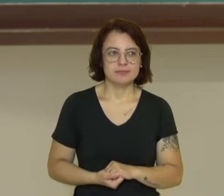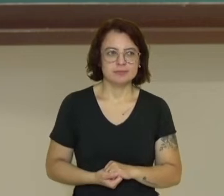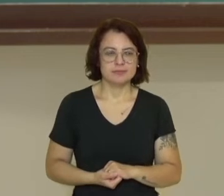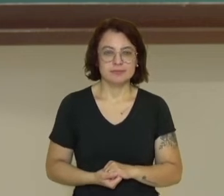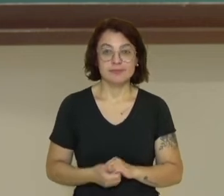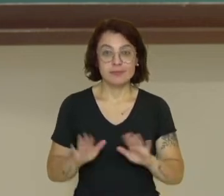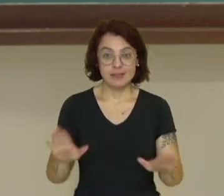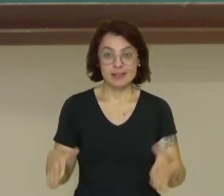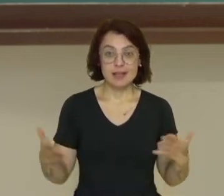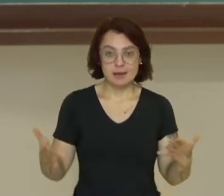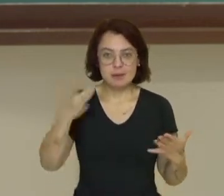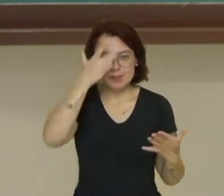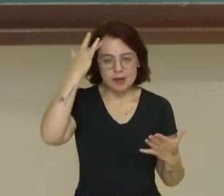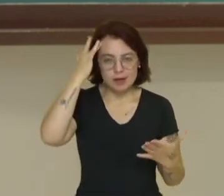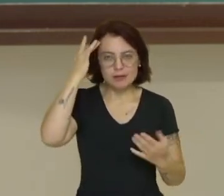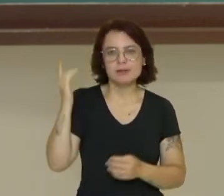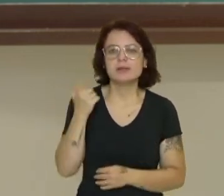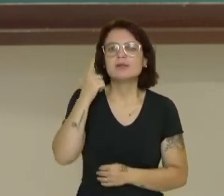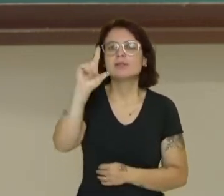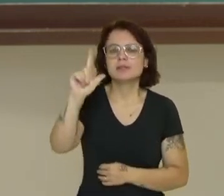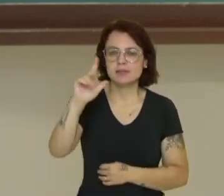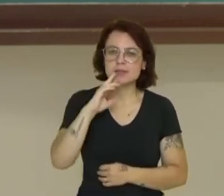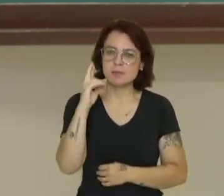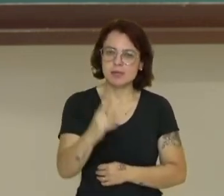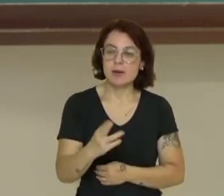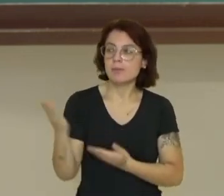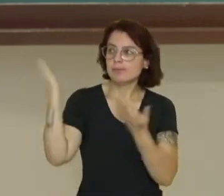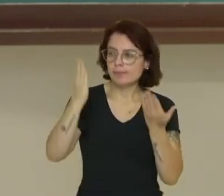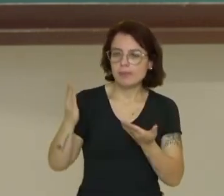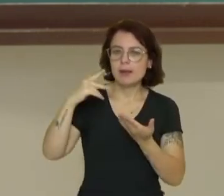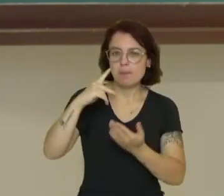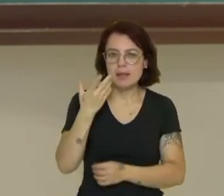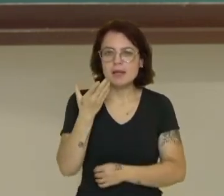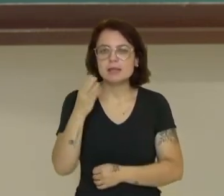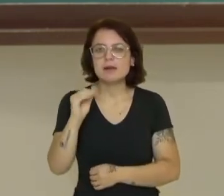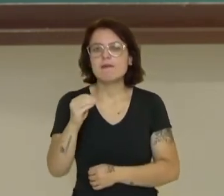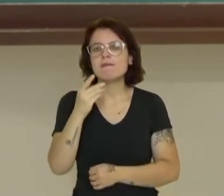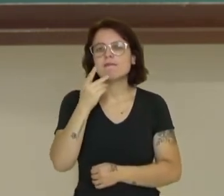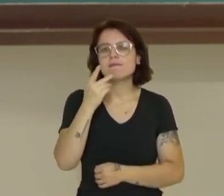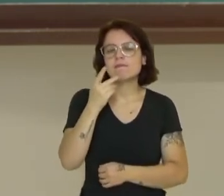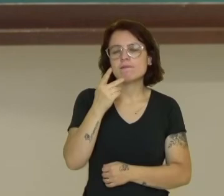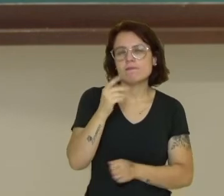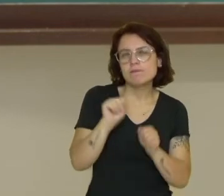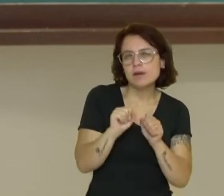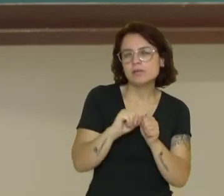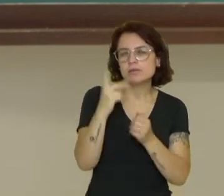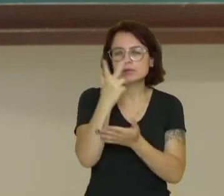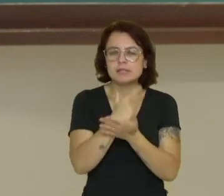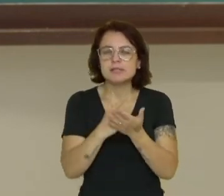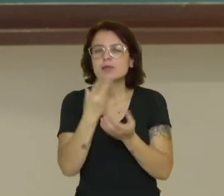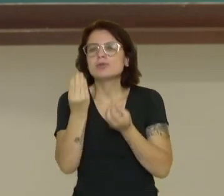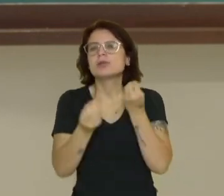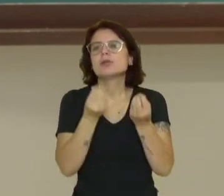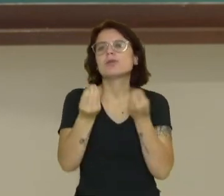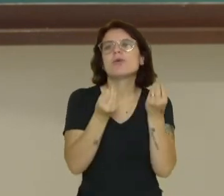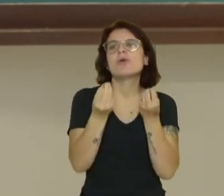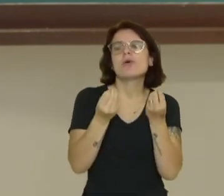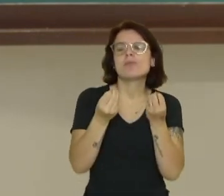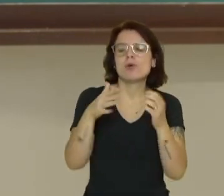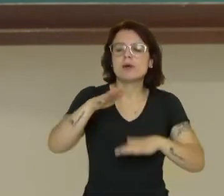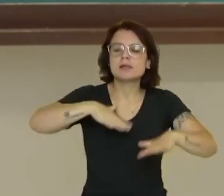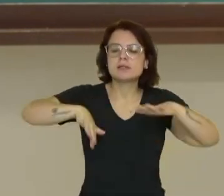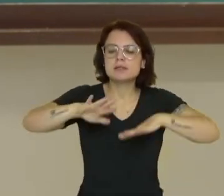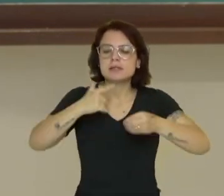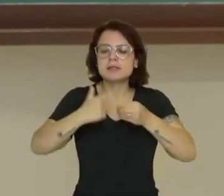E aí, pessoal, conseguiram responder, né? O Platão ele faz então um desenho sobre como seria a